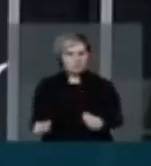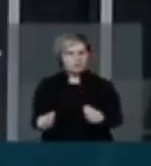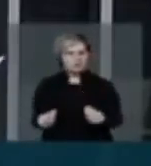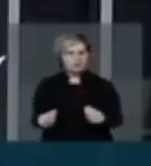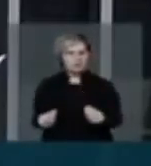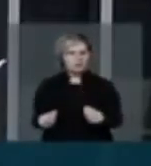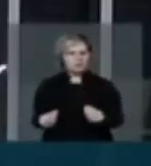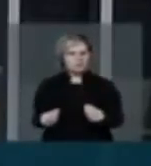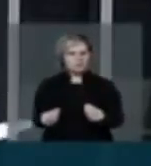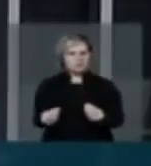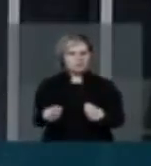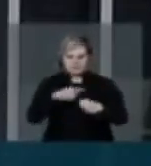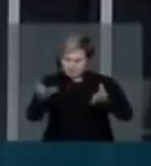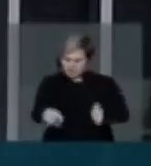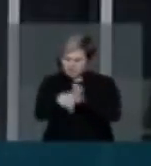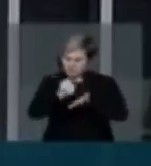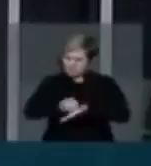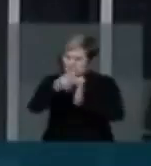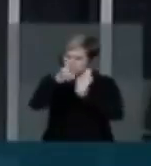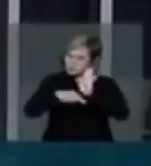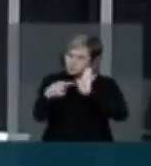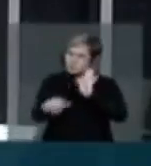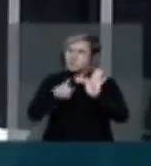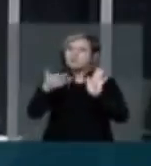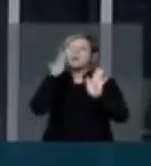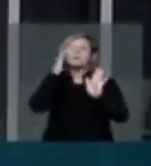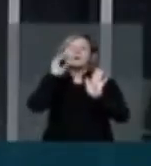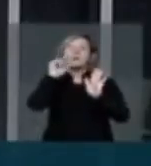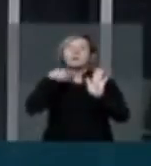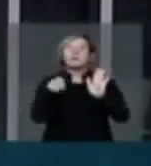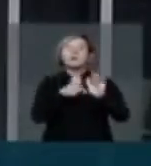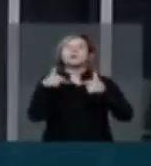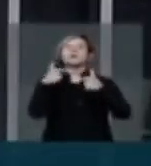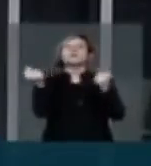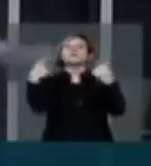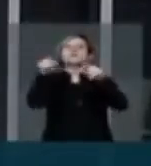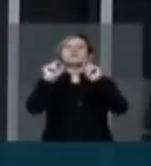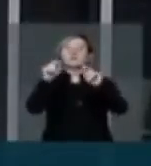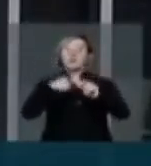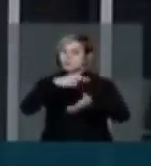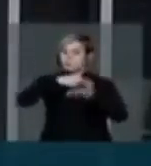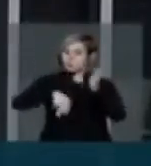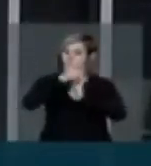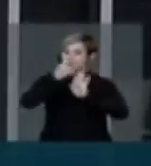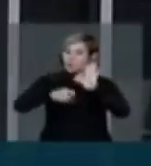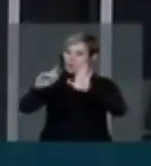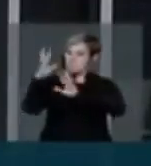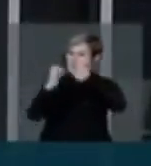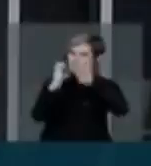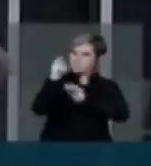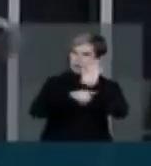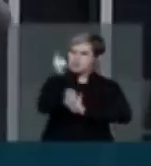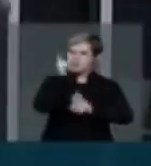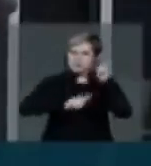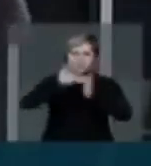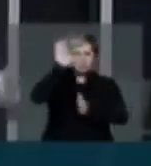se a indústria do sexo incentiva a defender esse projeto aqui, ele deve saber que nós estamos lutando. Como eu fui o relator do projeto, ele brigou para tirar